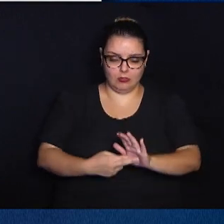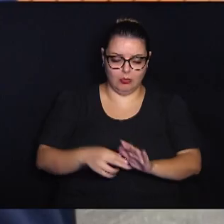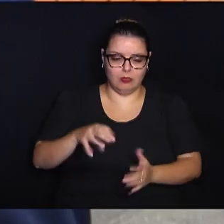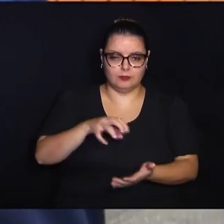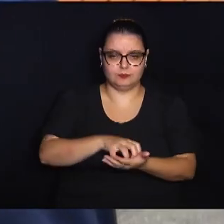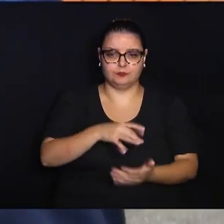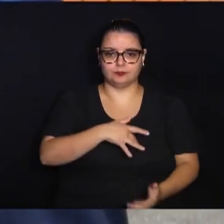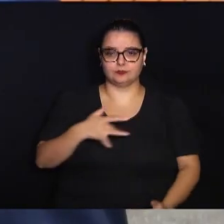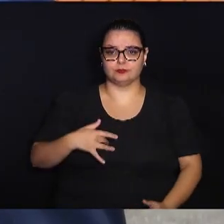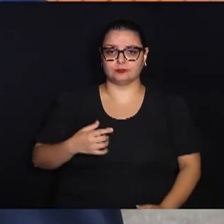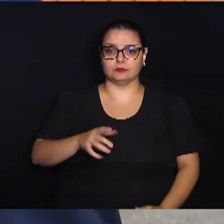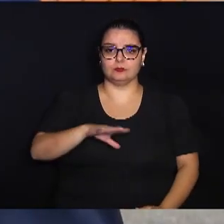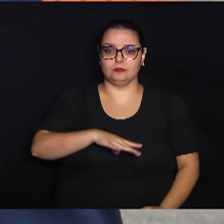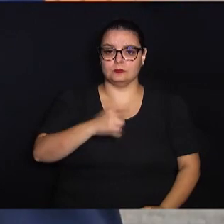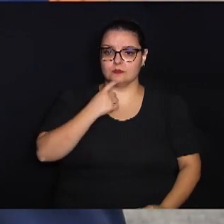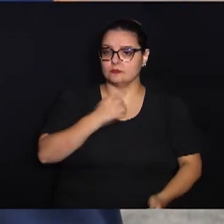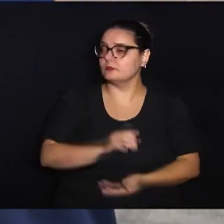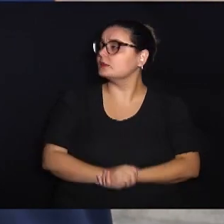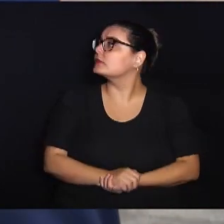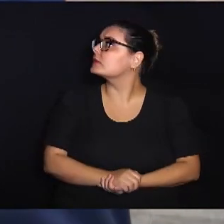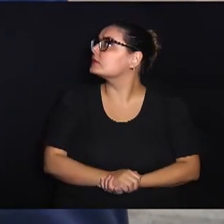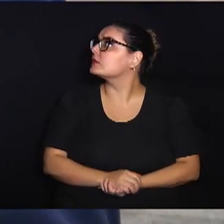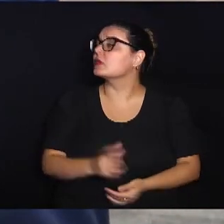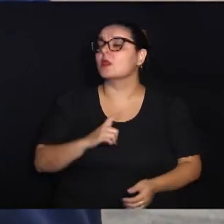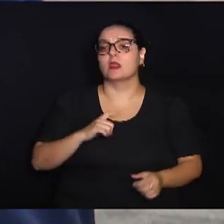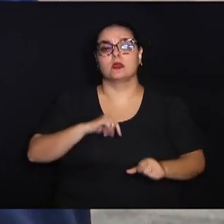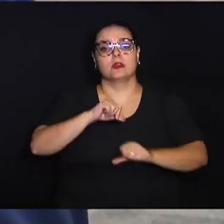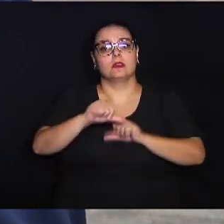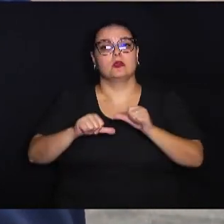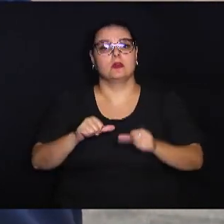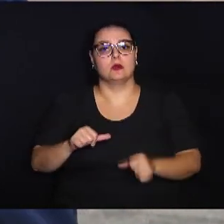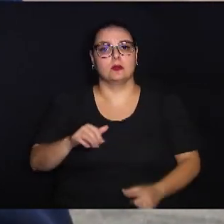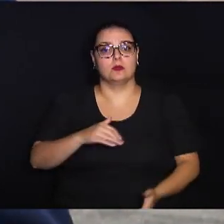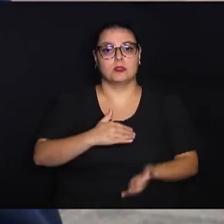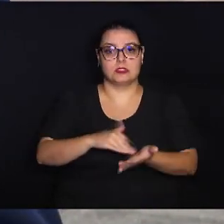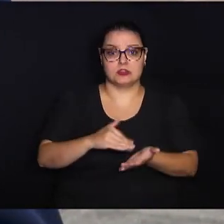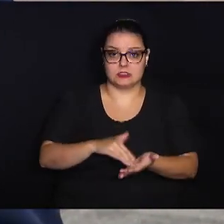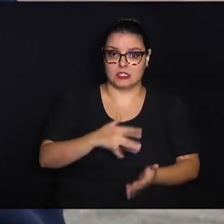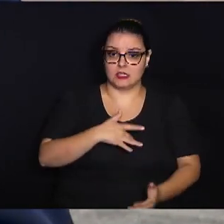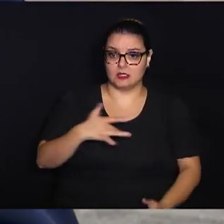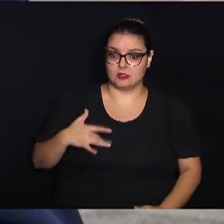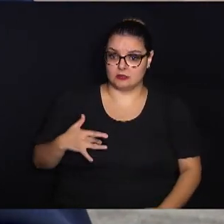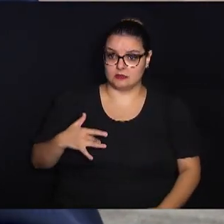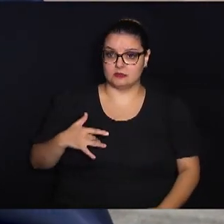de Campinas. Está havendo uma mudança por parte da Secretaria de Saúde